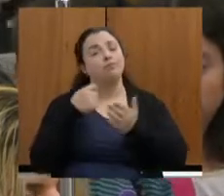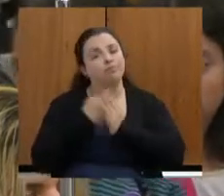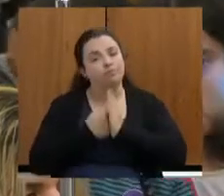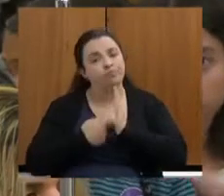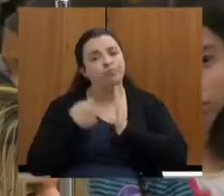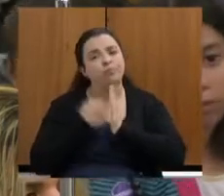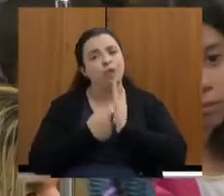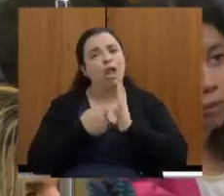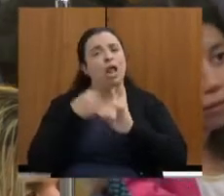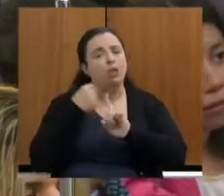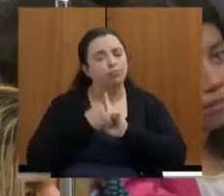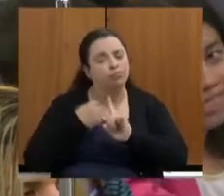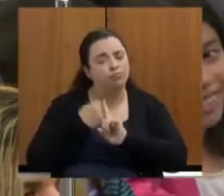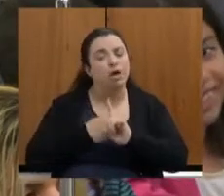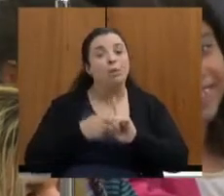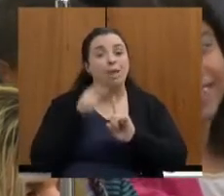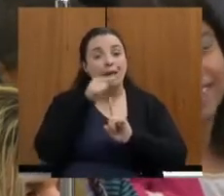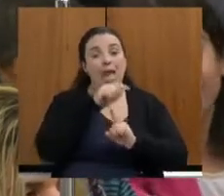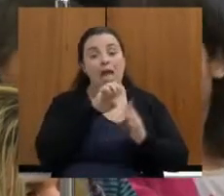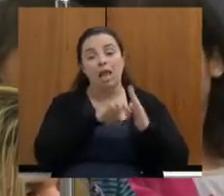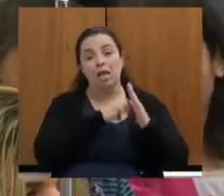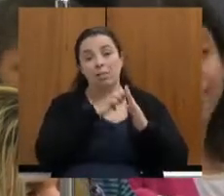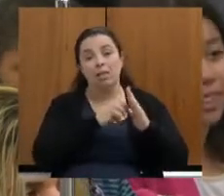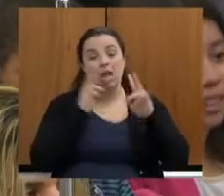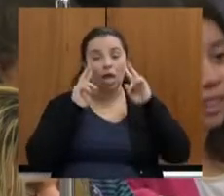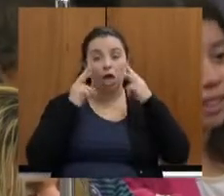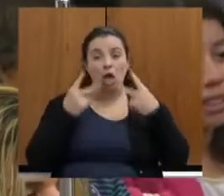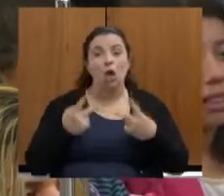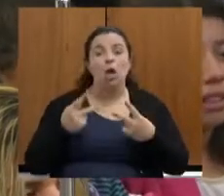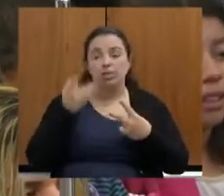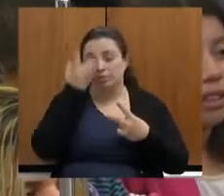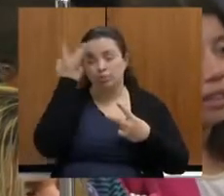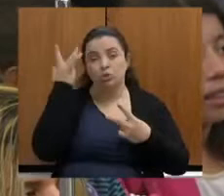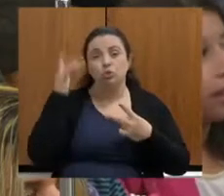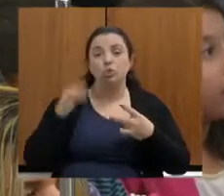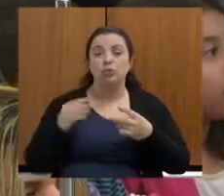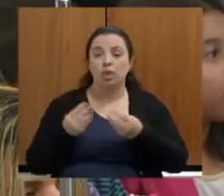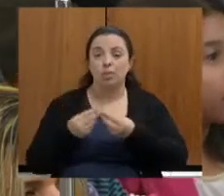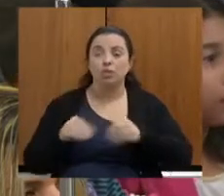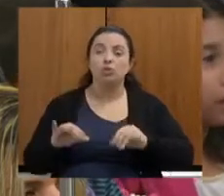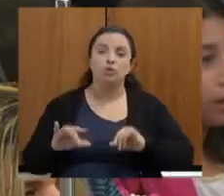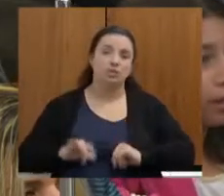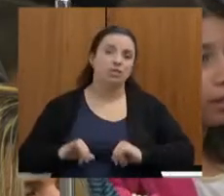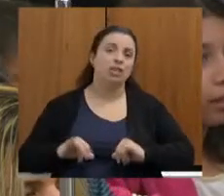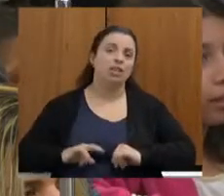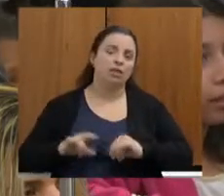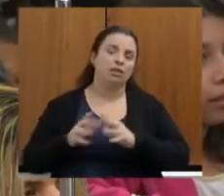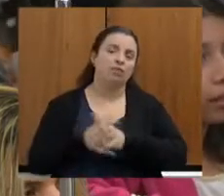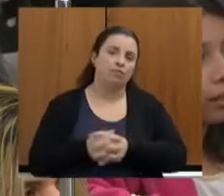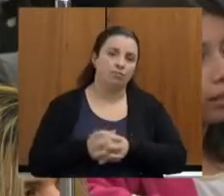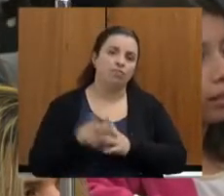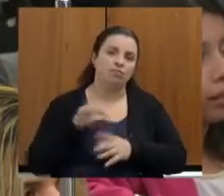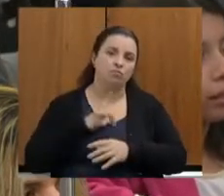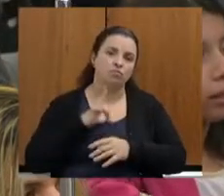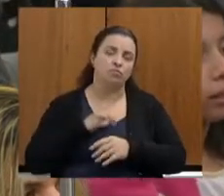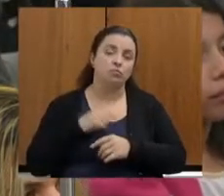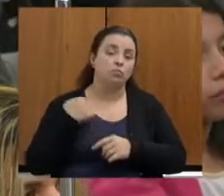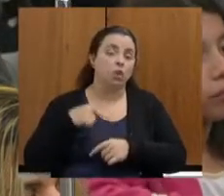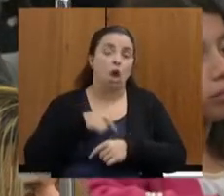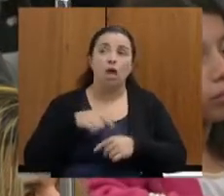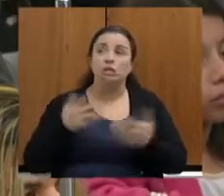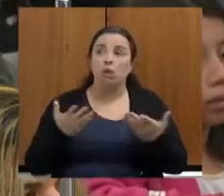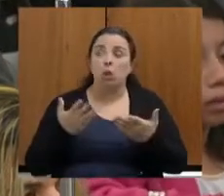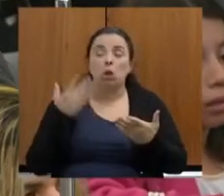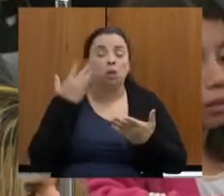reconhecem os atingidos E Agora Nós não sabemos mais o que fazer porque nós